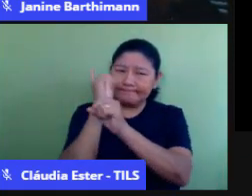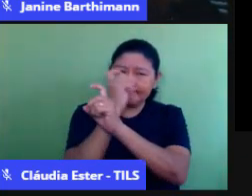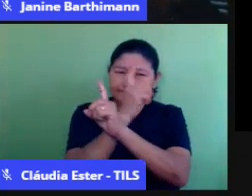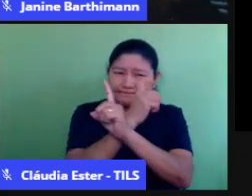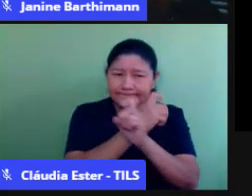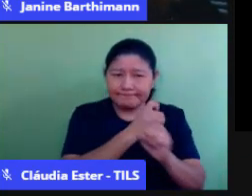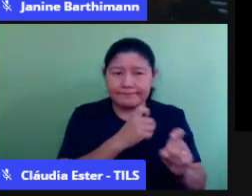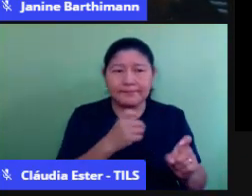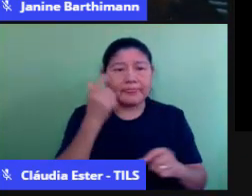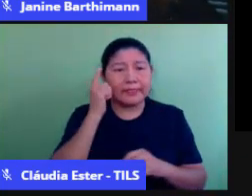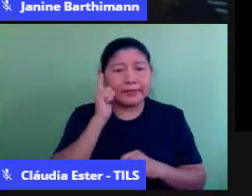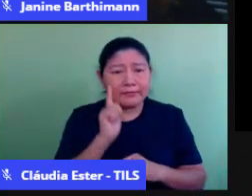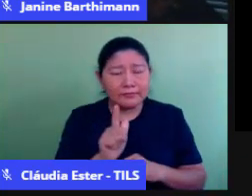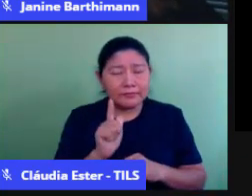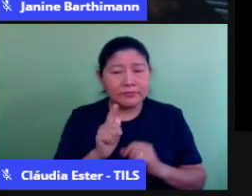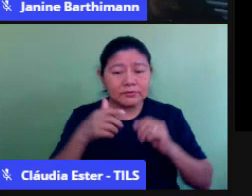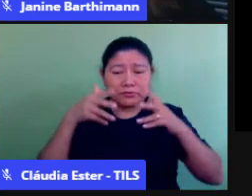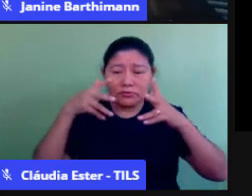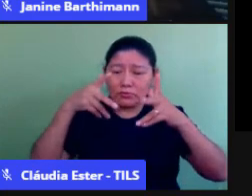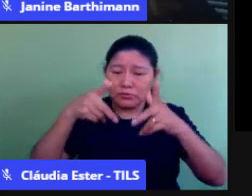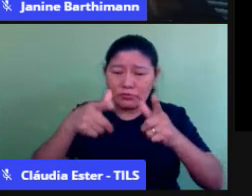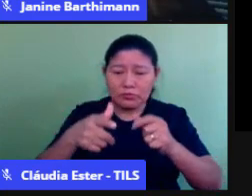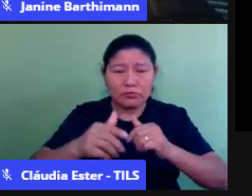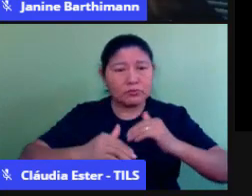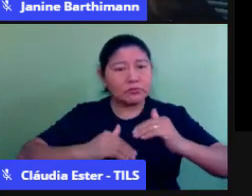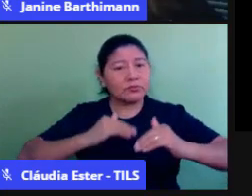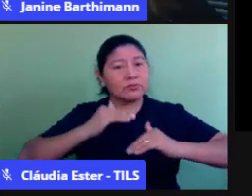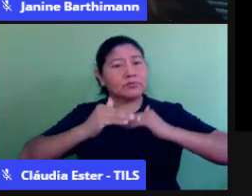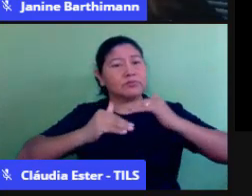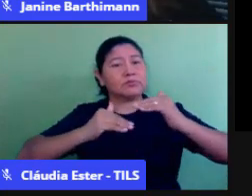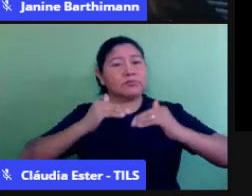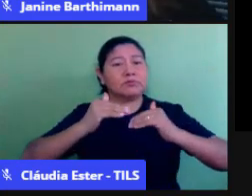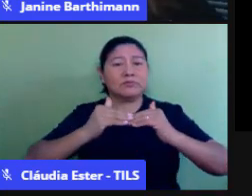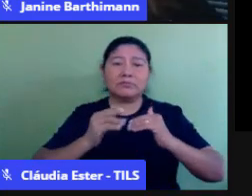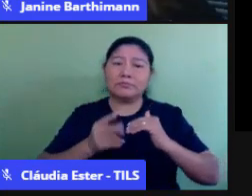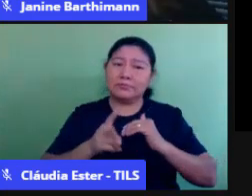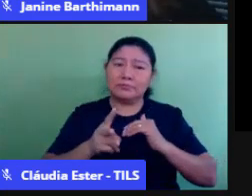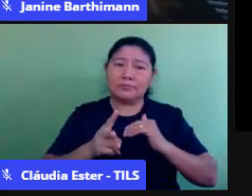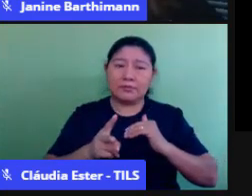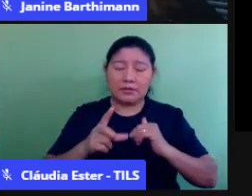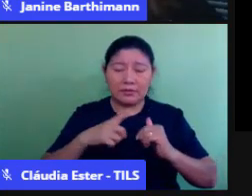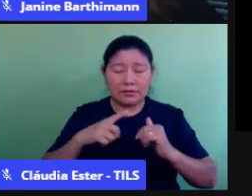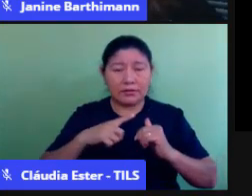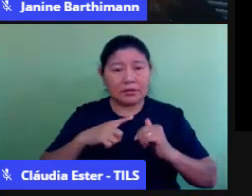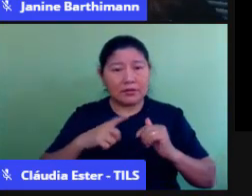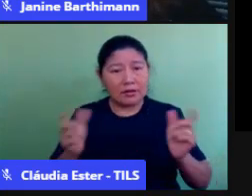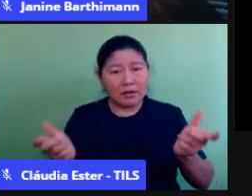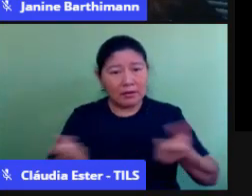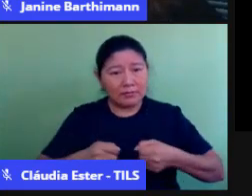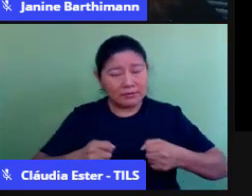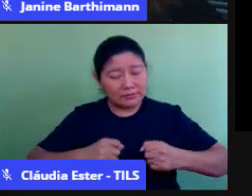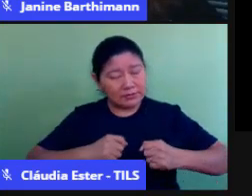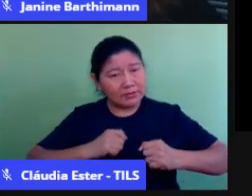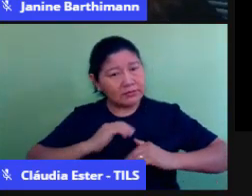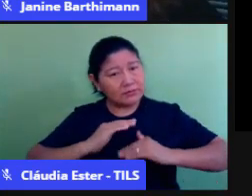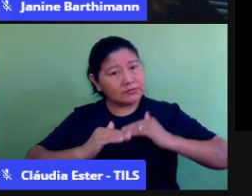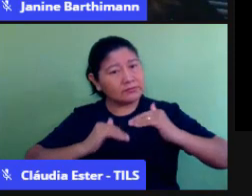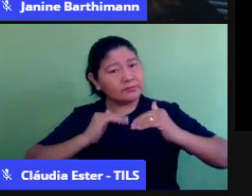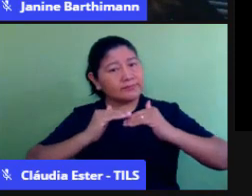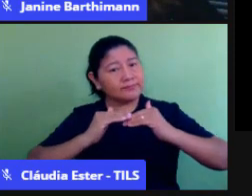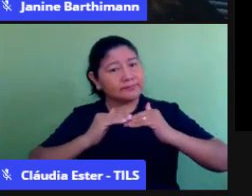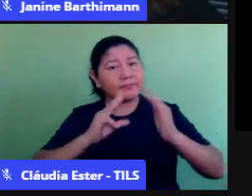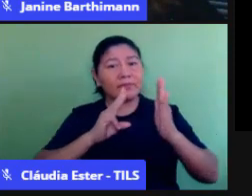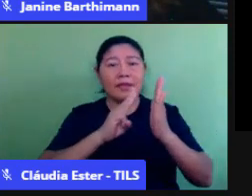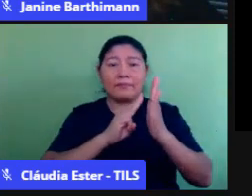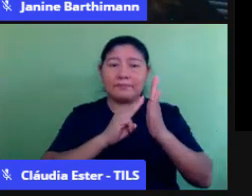conseguir que todos desenvolvam seu potencial e se mobilizem de verdade para evoluir sempre mais. Então,